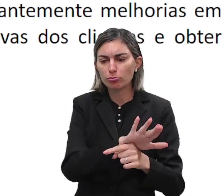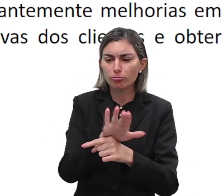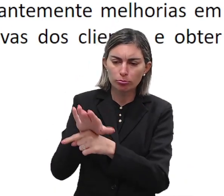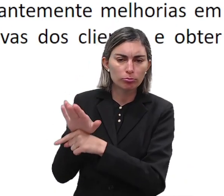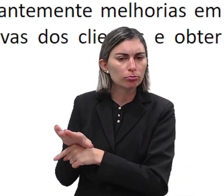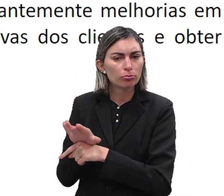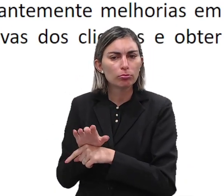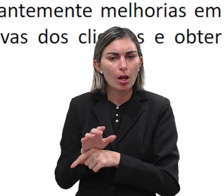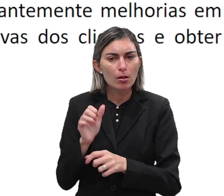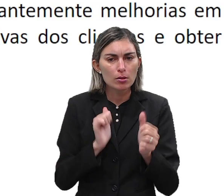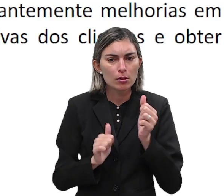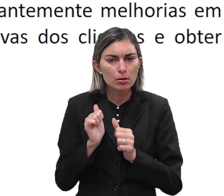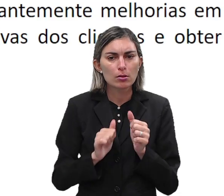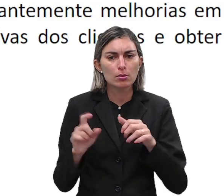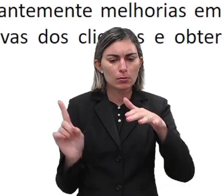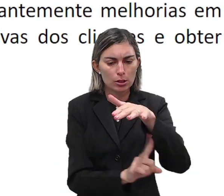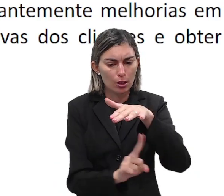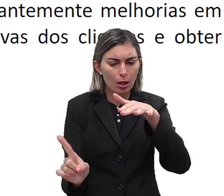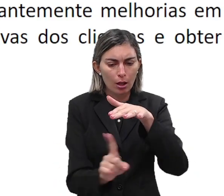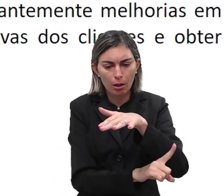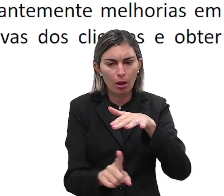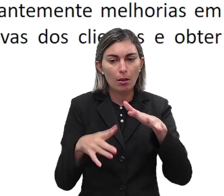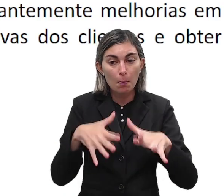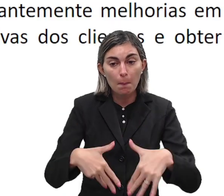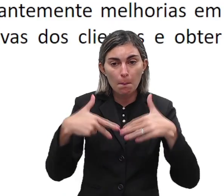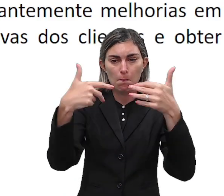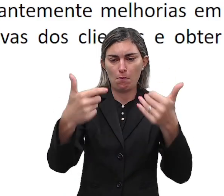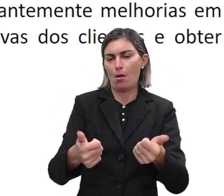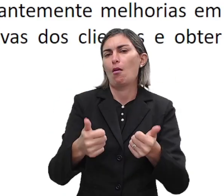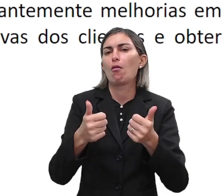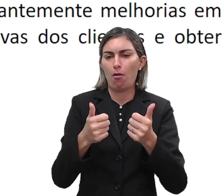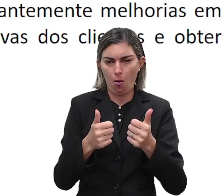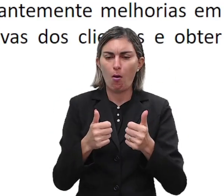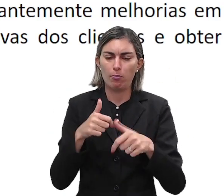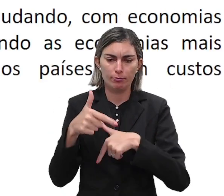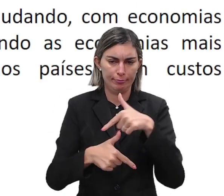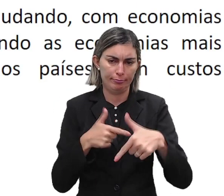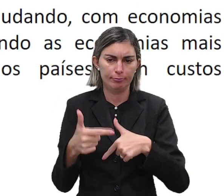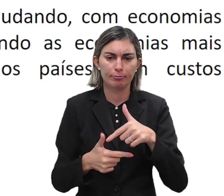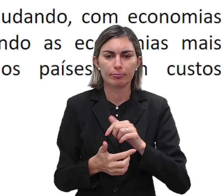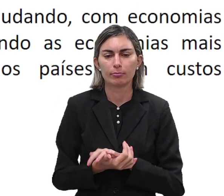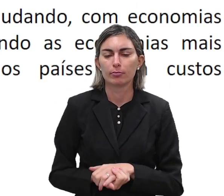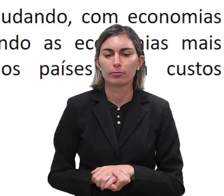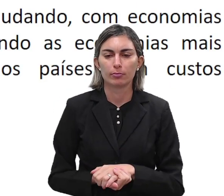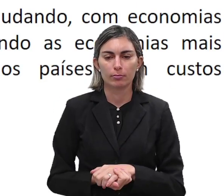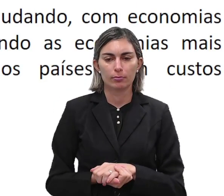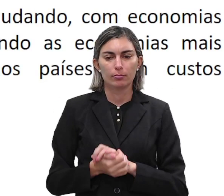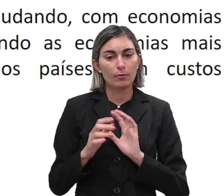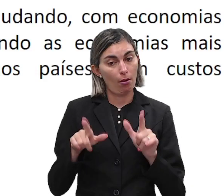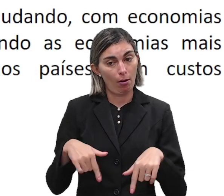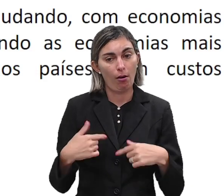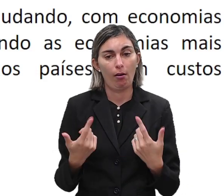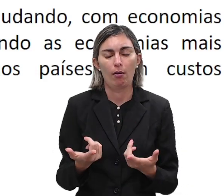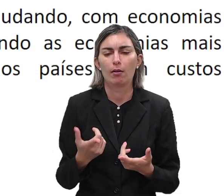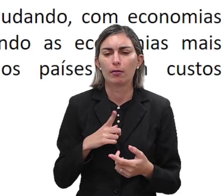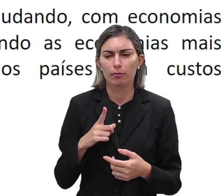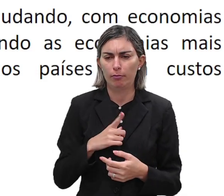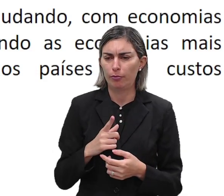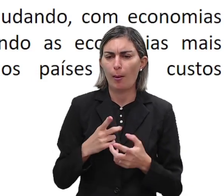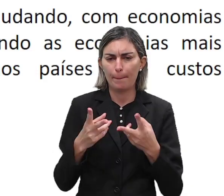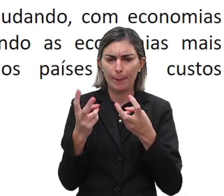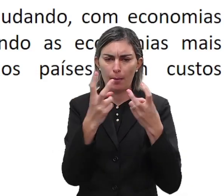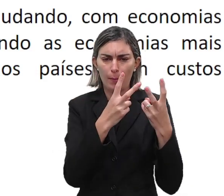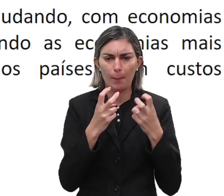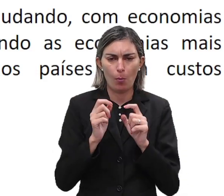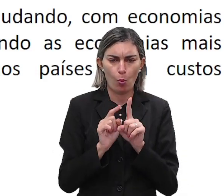às expectativas dos seus clientes e obter maior eficiência em suas operações. É consenso que existe uma percepção